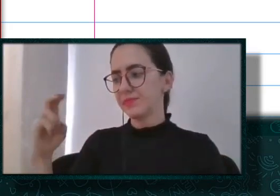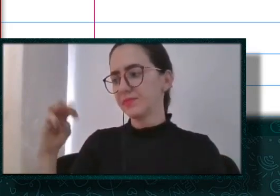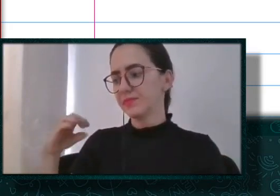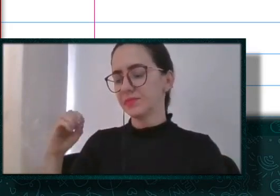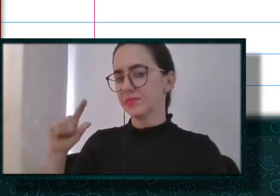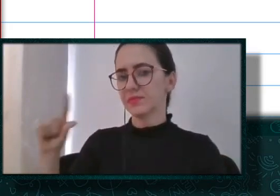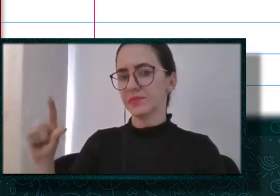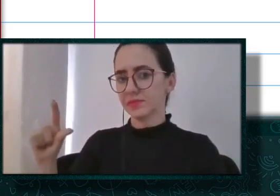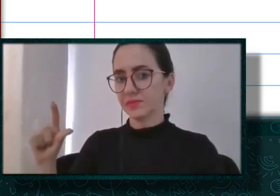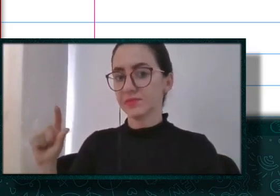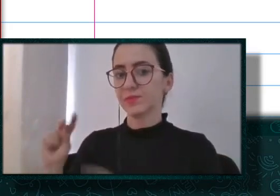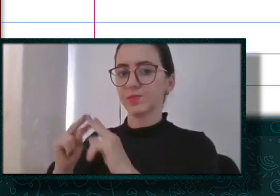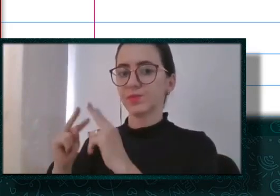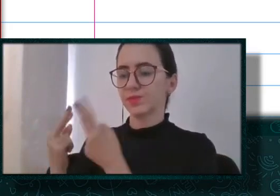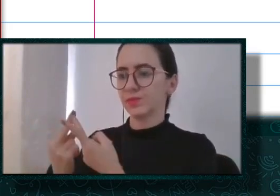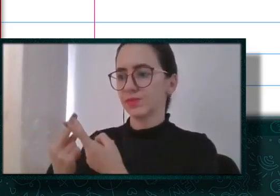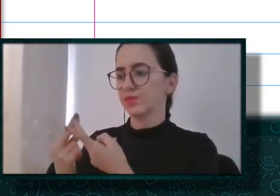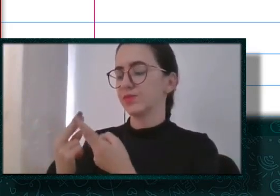350 ml.